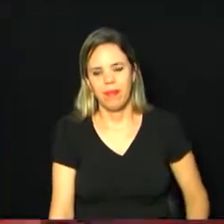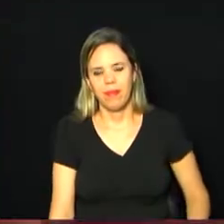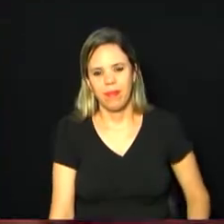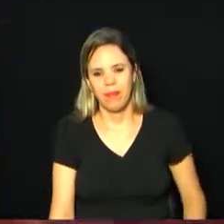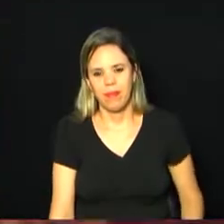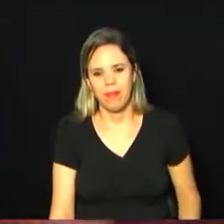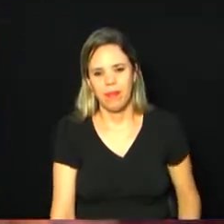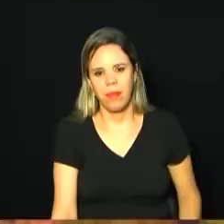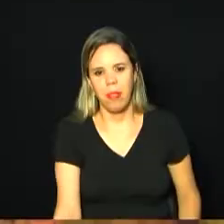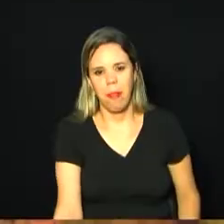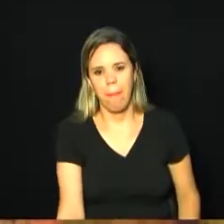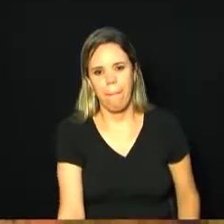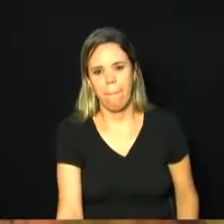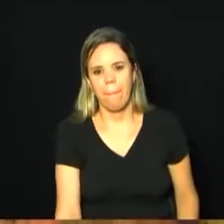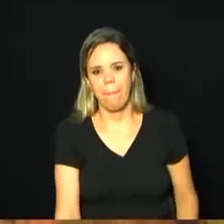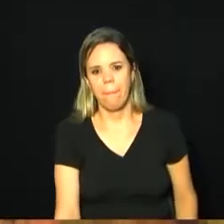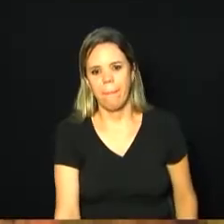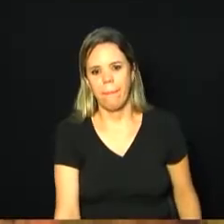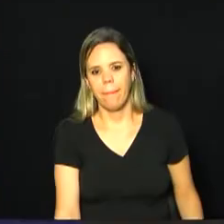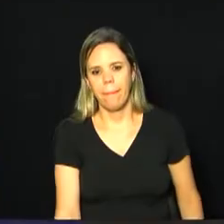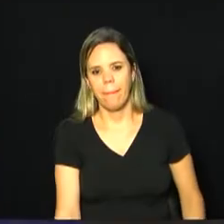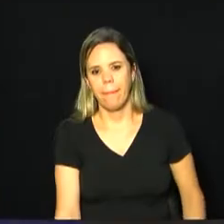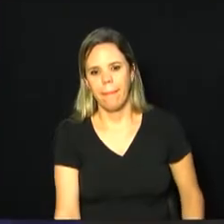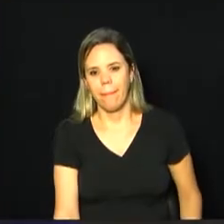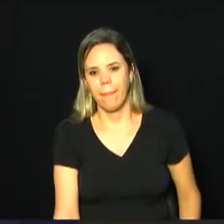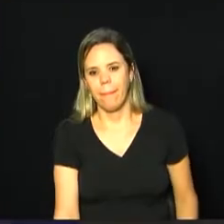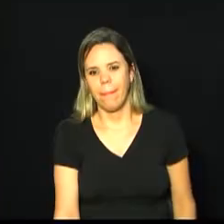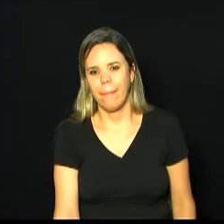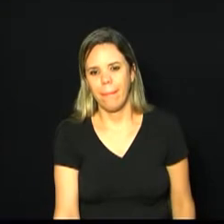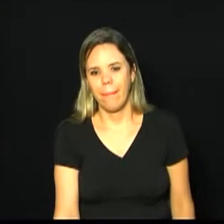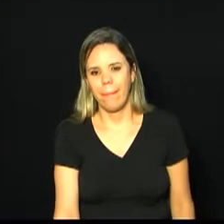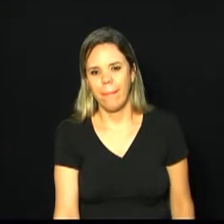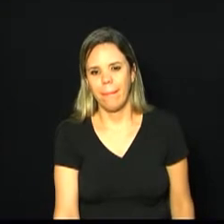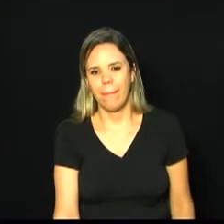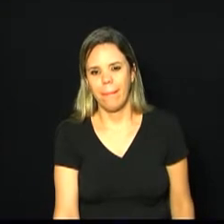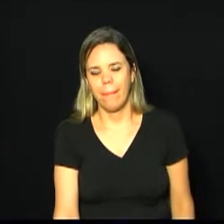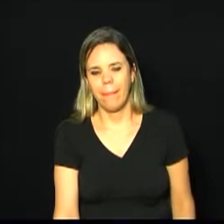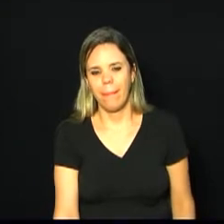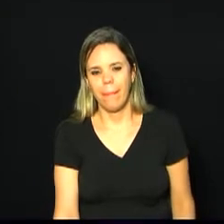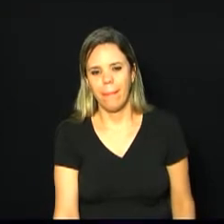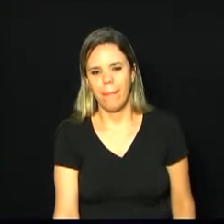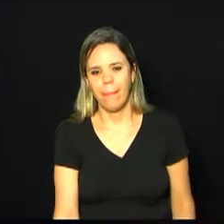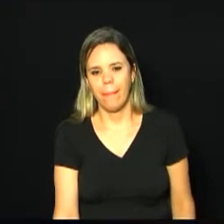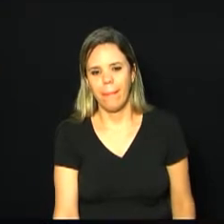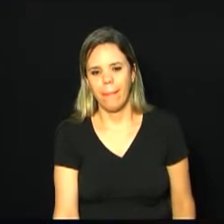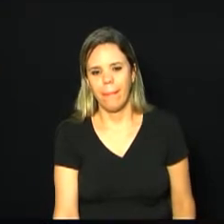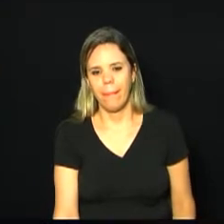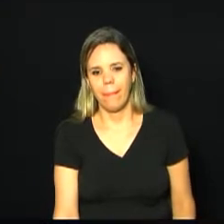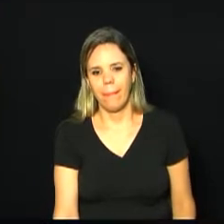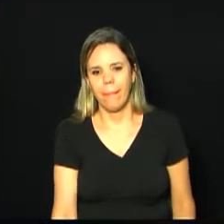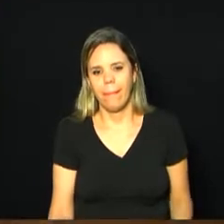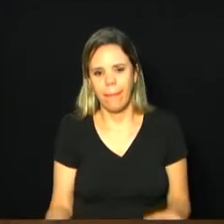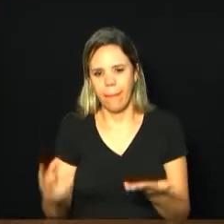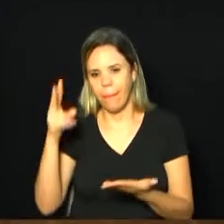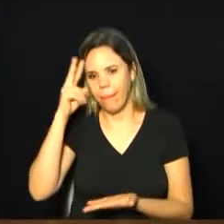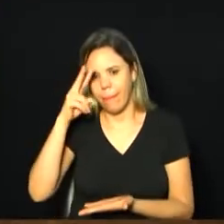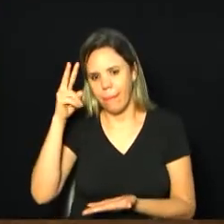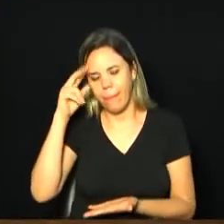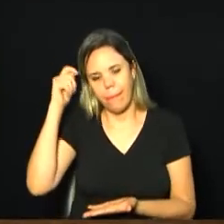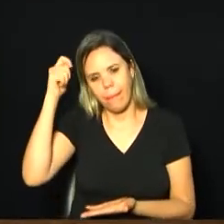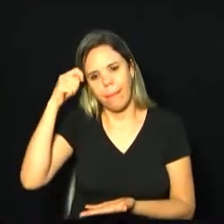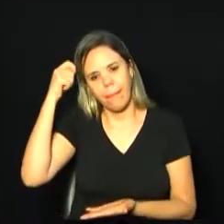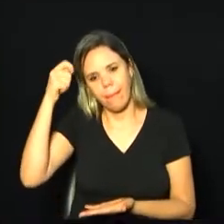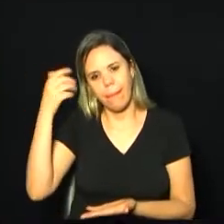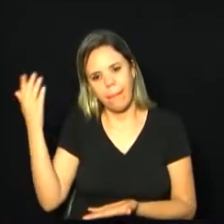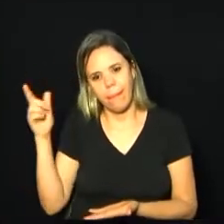E aí E aí e essa história é do artista